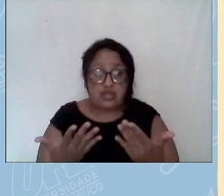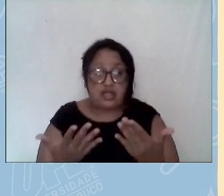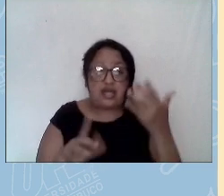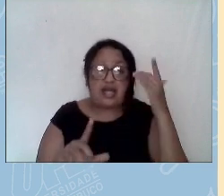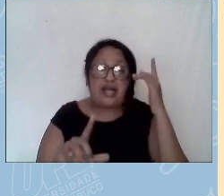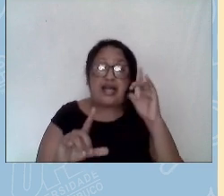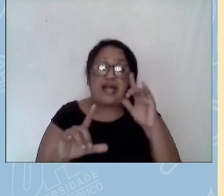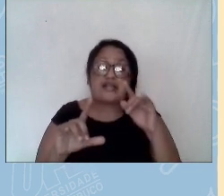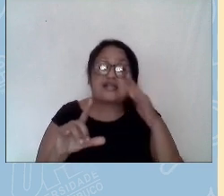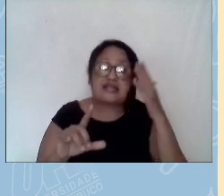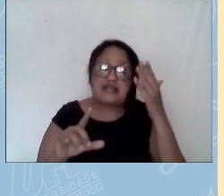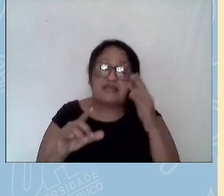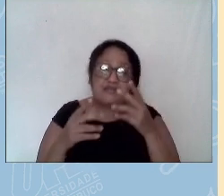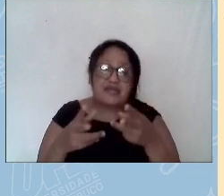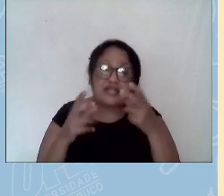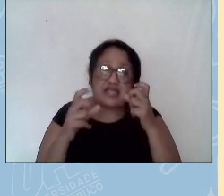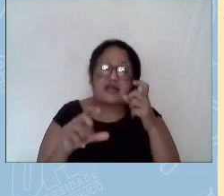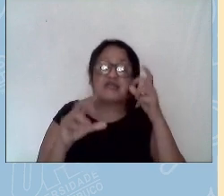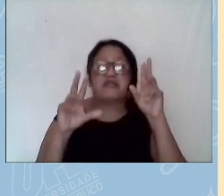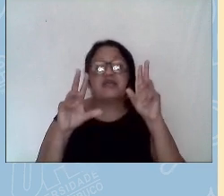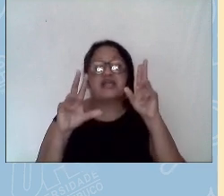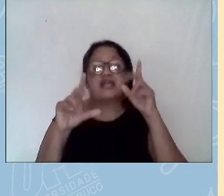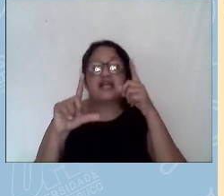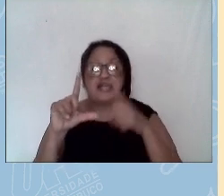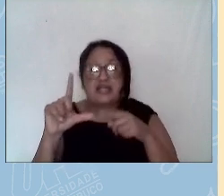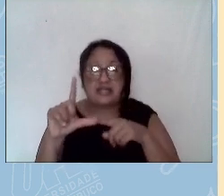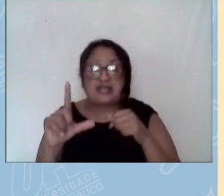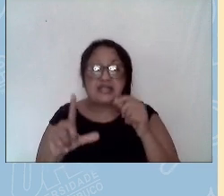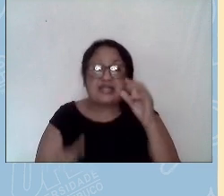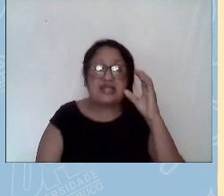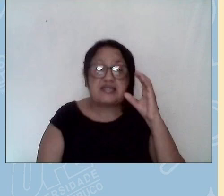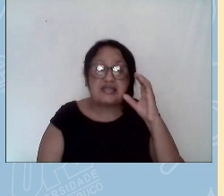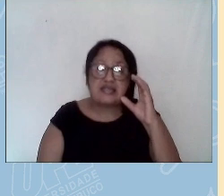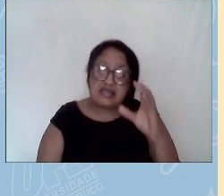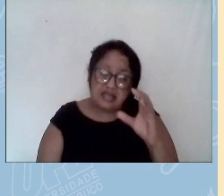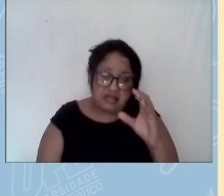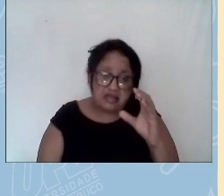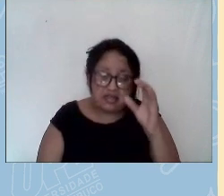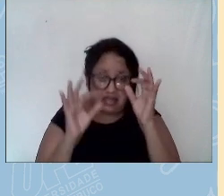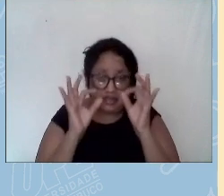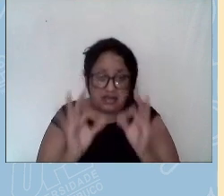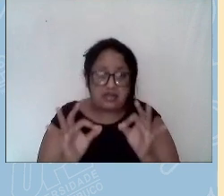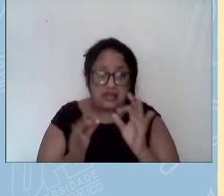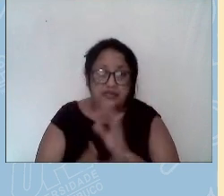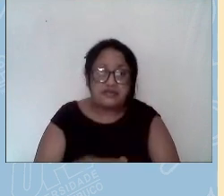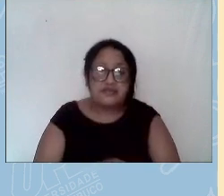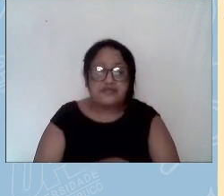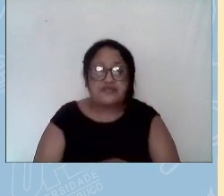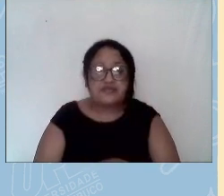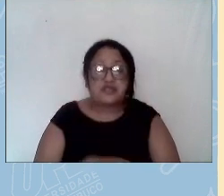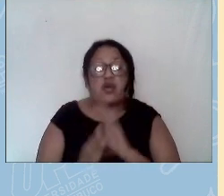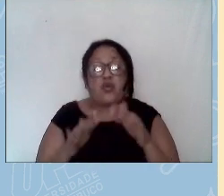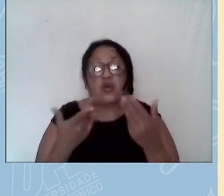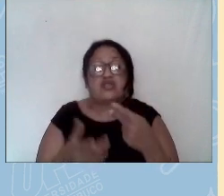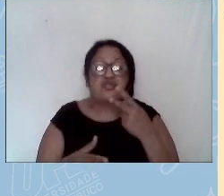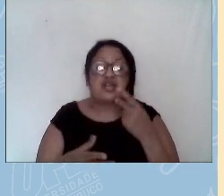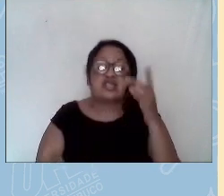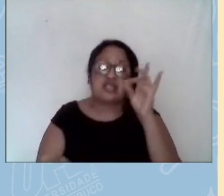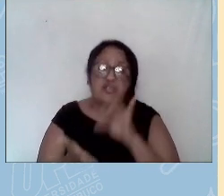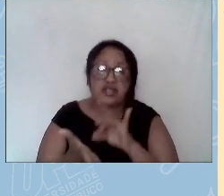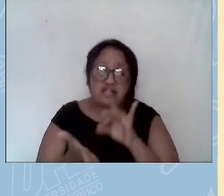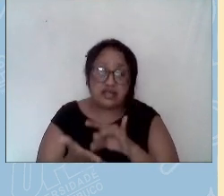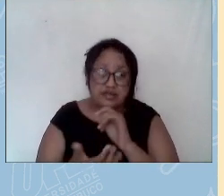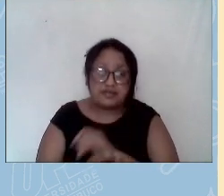decide que a alternativa correta é a alternativa C quando diz que são verdadeiras as